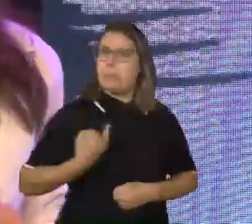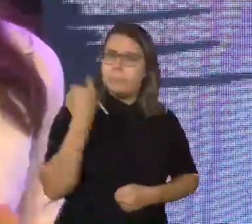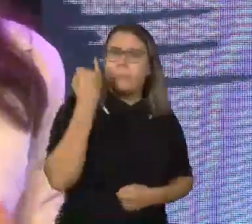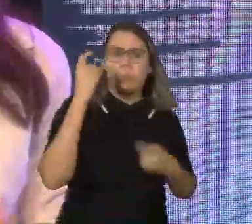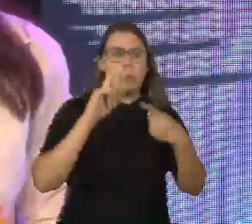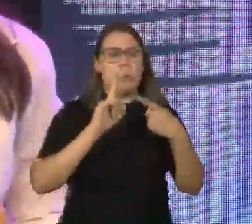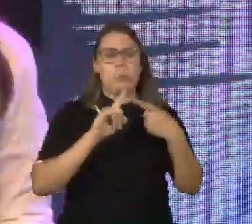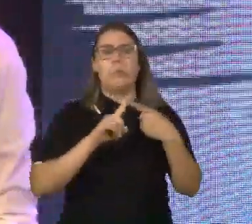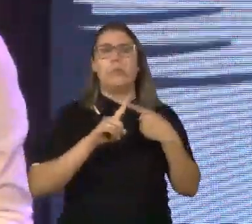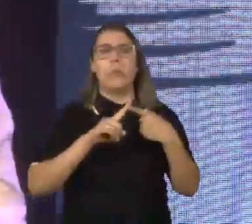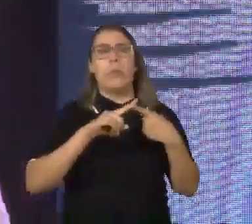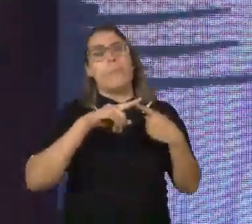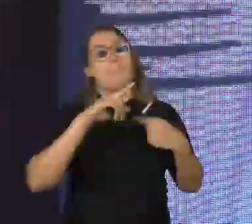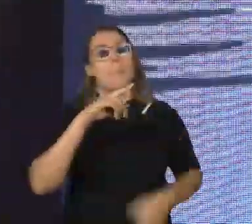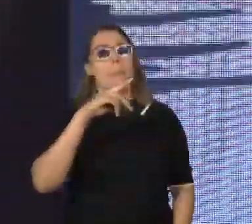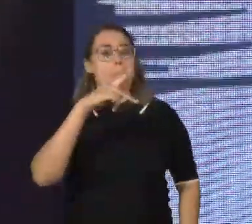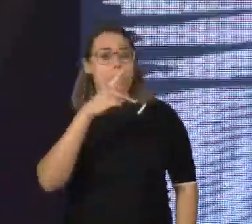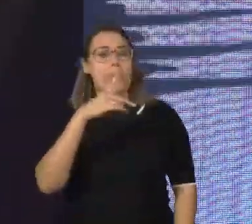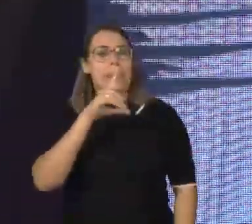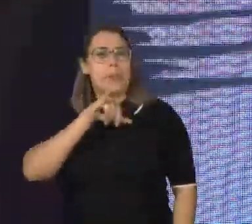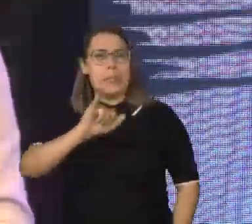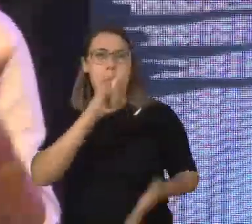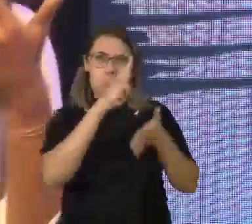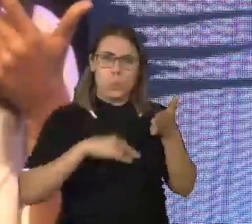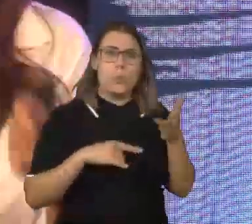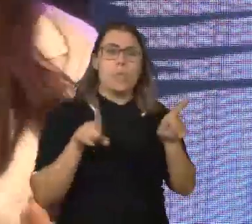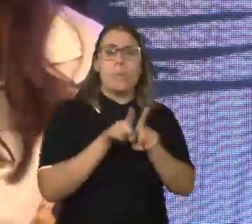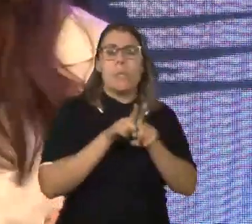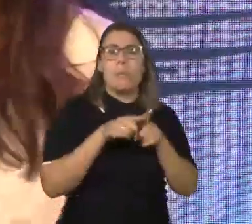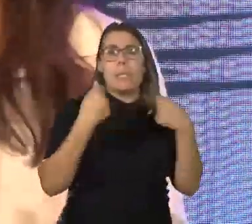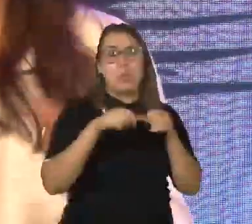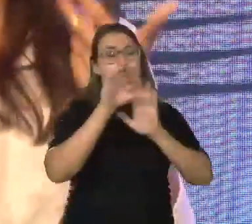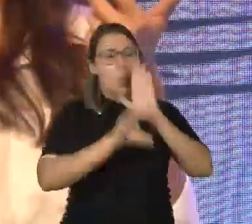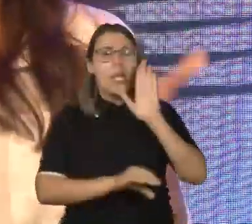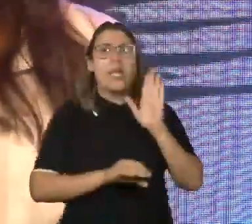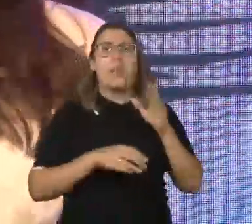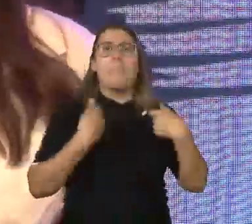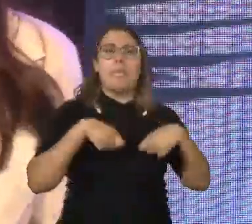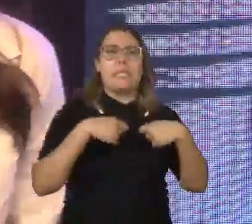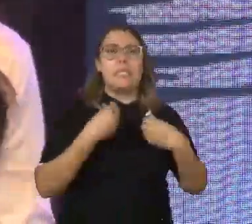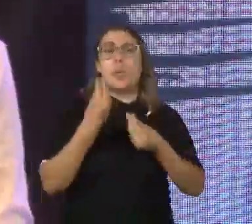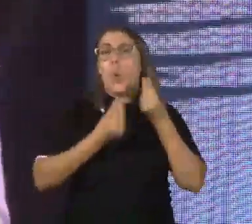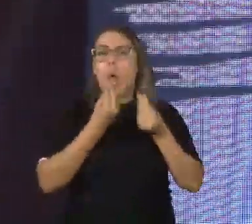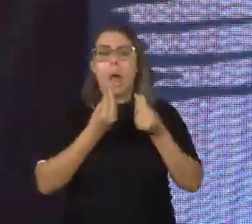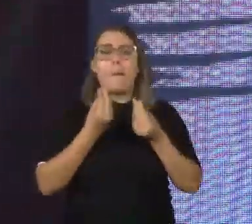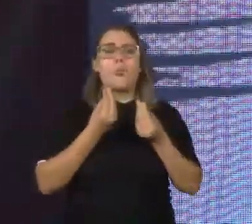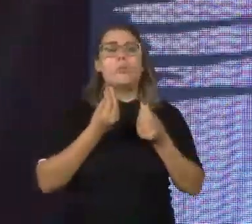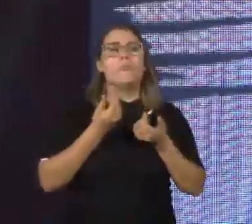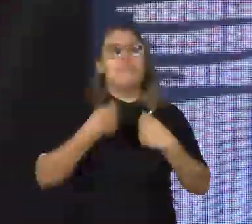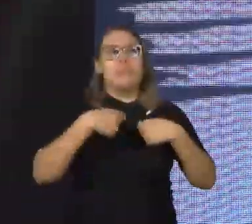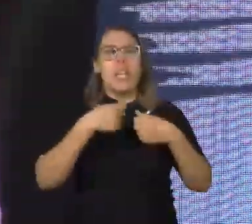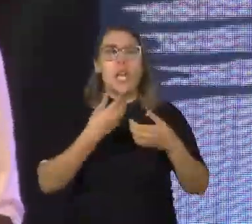nosso PDI, a gente vai falar sobre flexibilização, sobre currículo, sobre as saídas pedagógicas, sobre